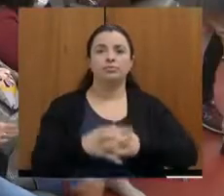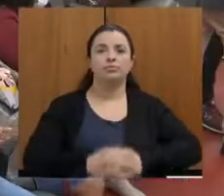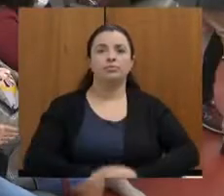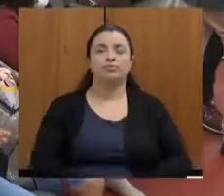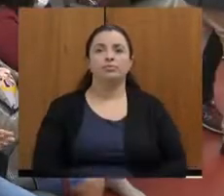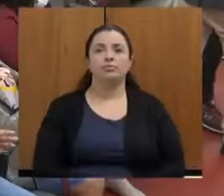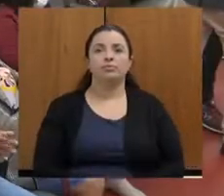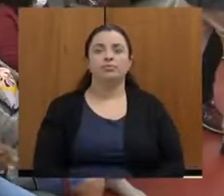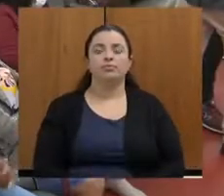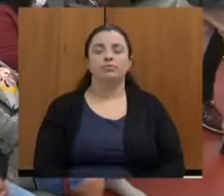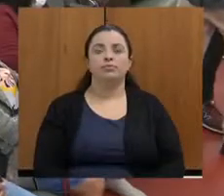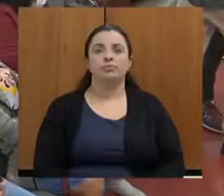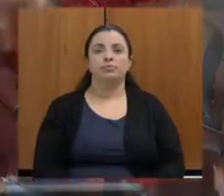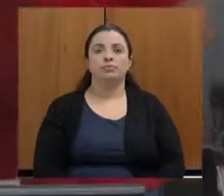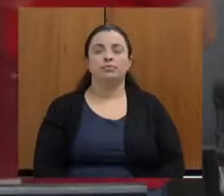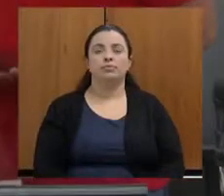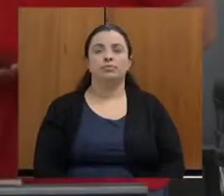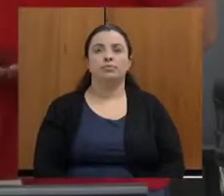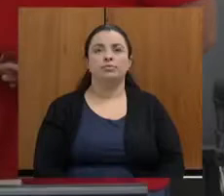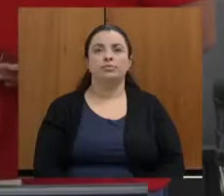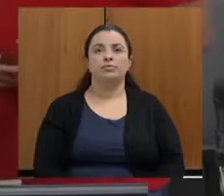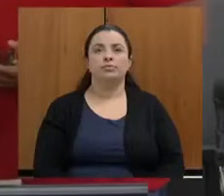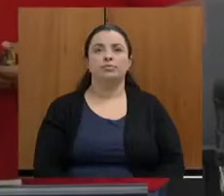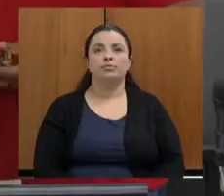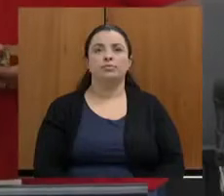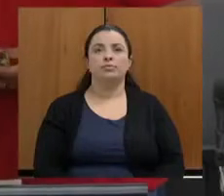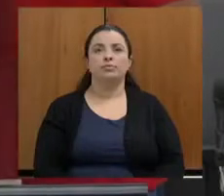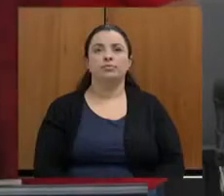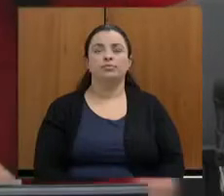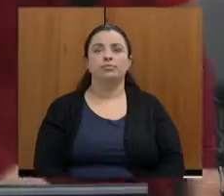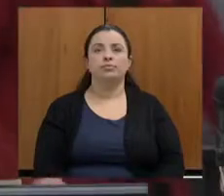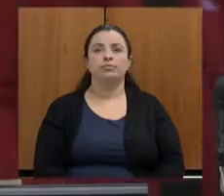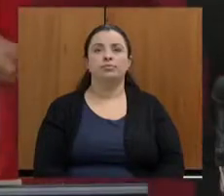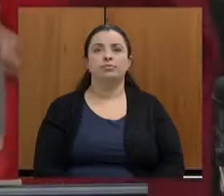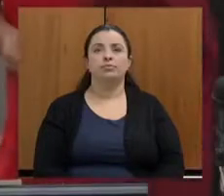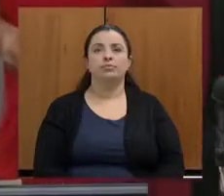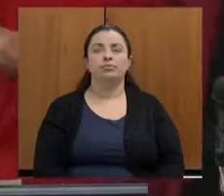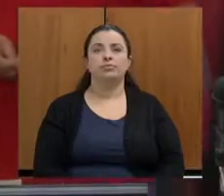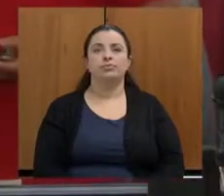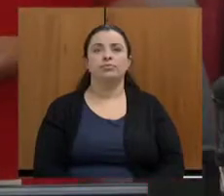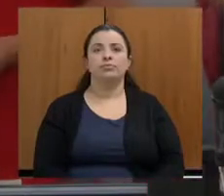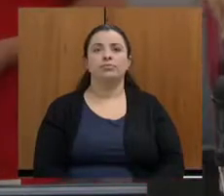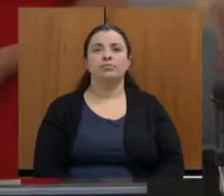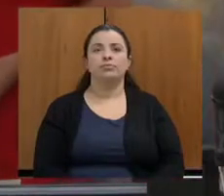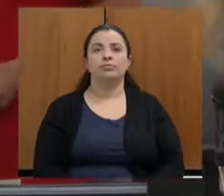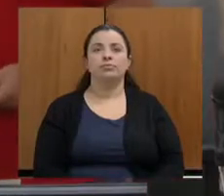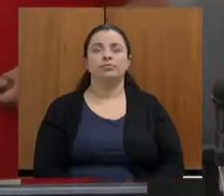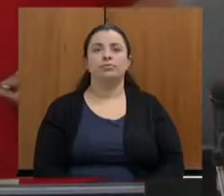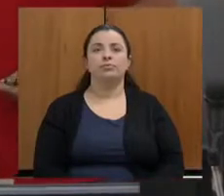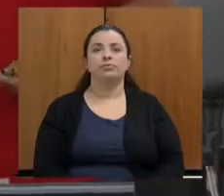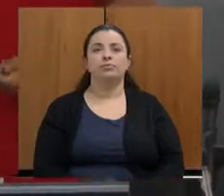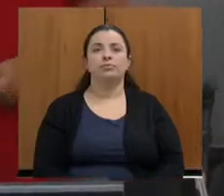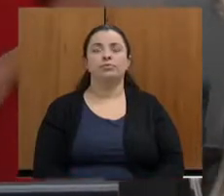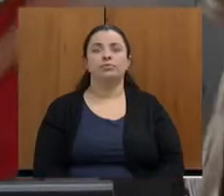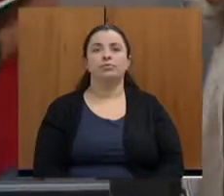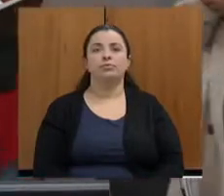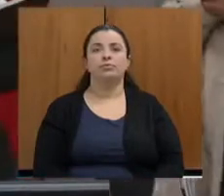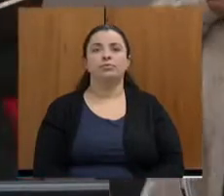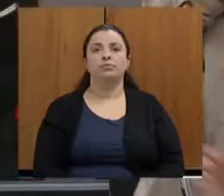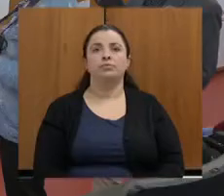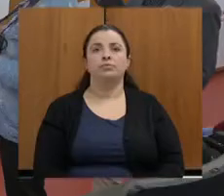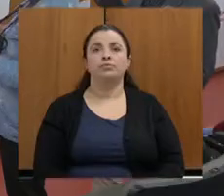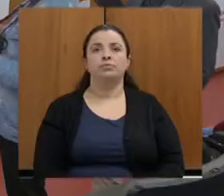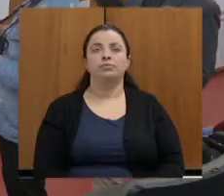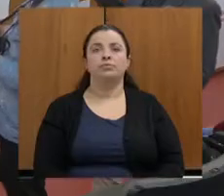E aí e eu fiz aqui eu já